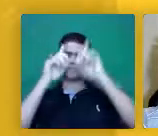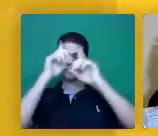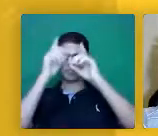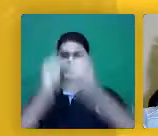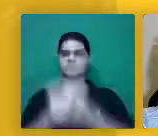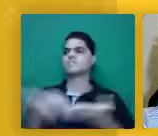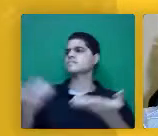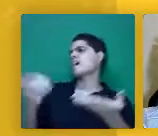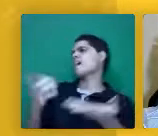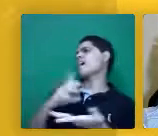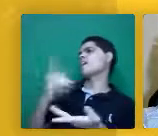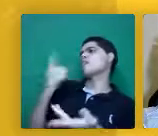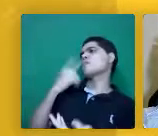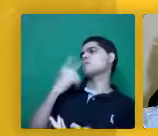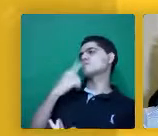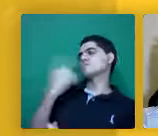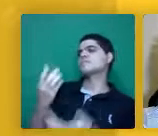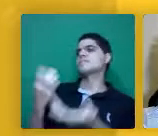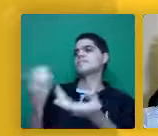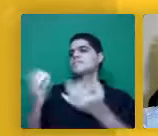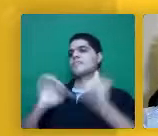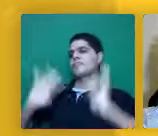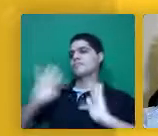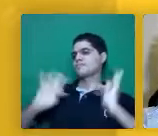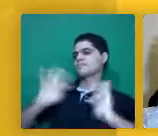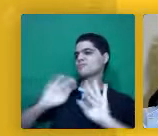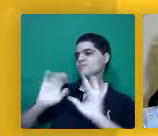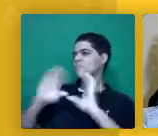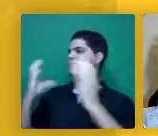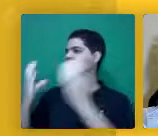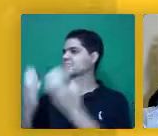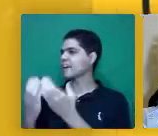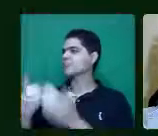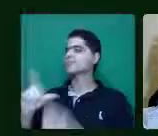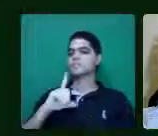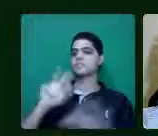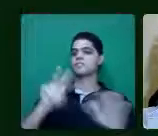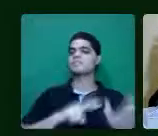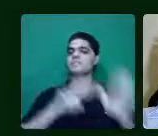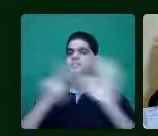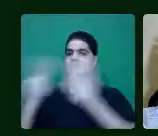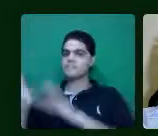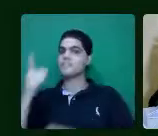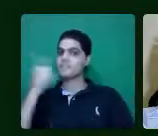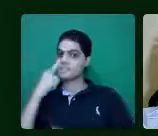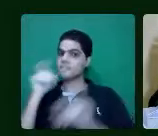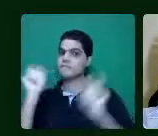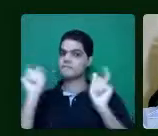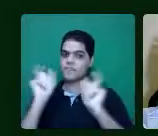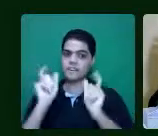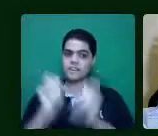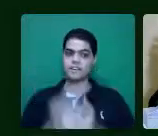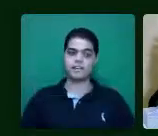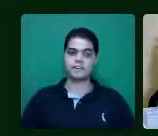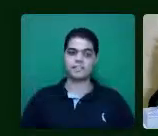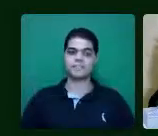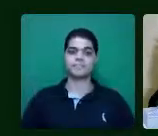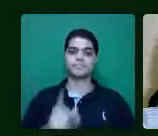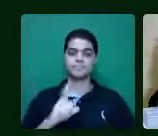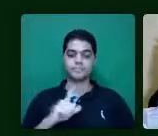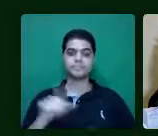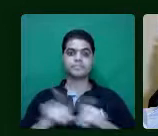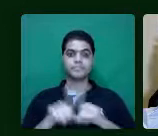é muito importante que, pelo menos, a live de turismo comunitário você acompanhe na semana que vem, tá? Até aproveitando, antes de entrar em